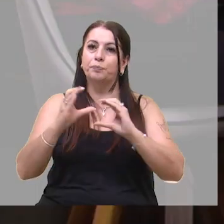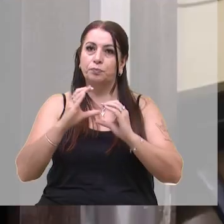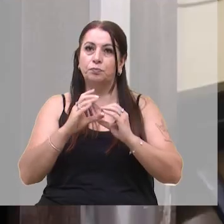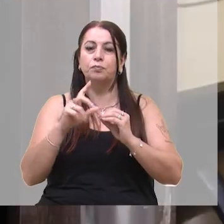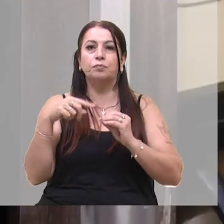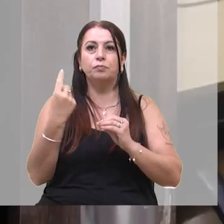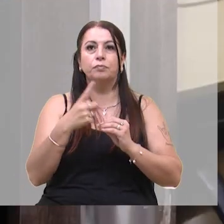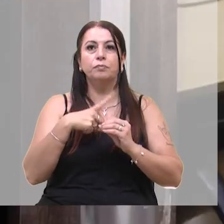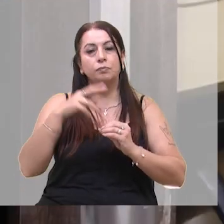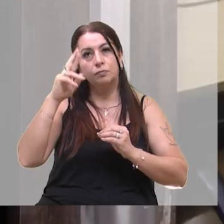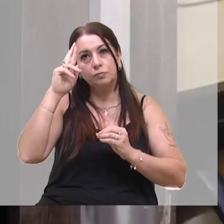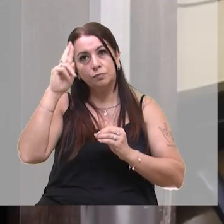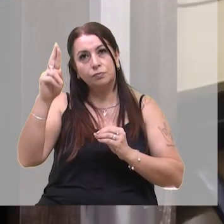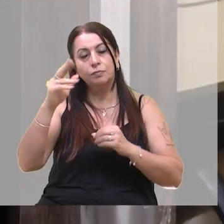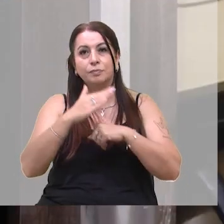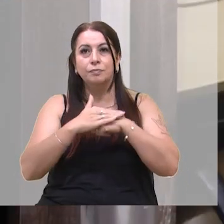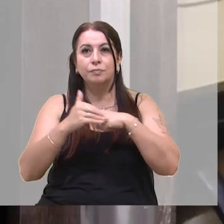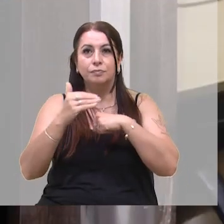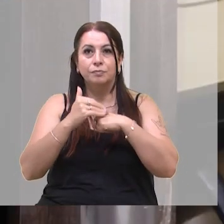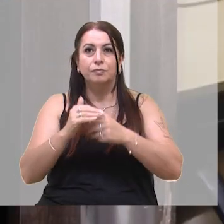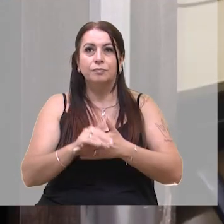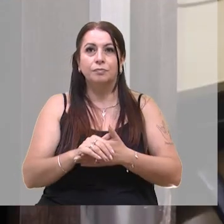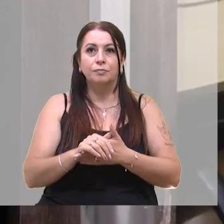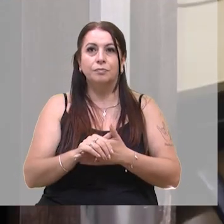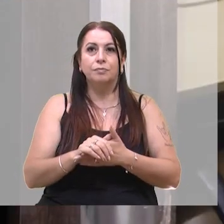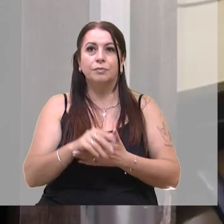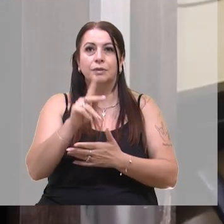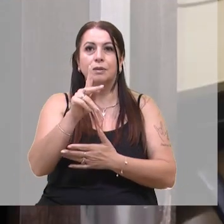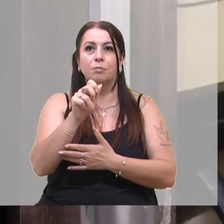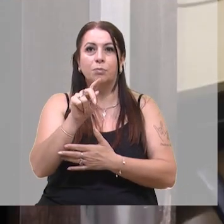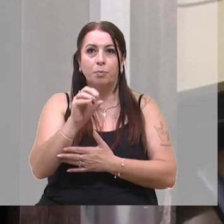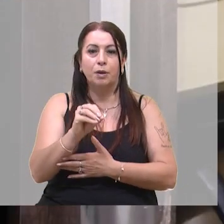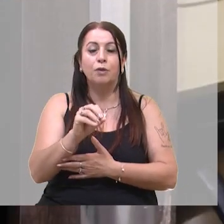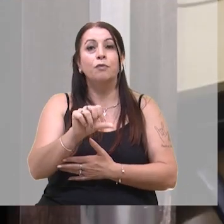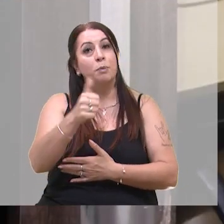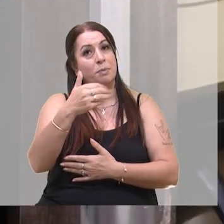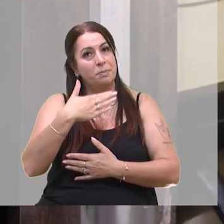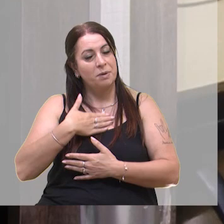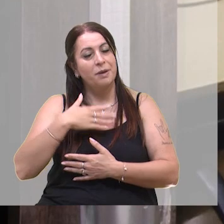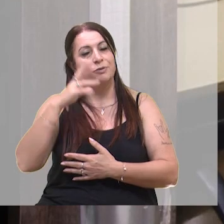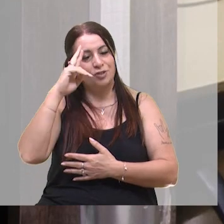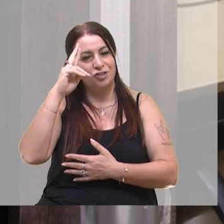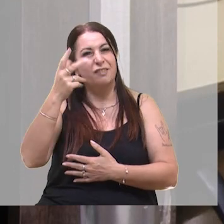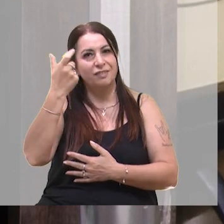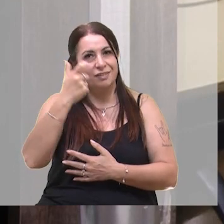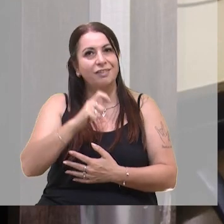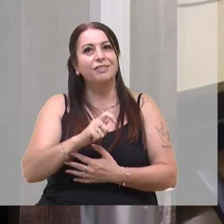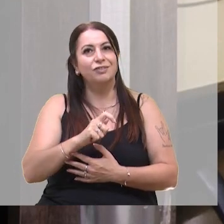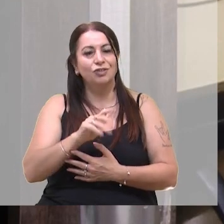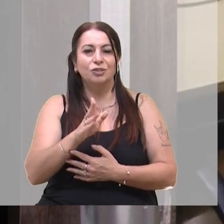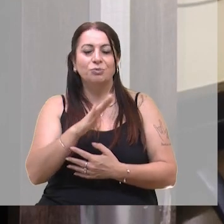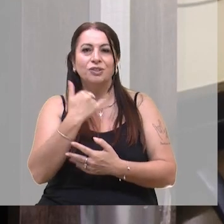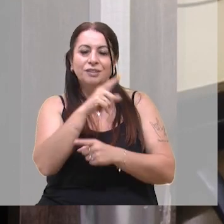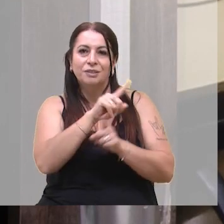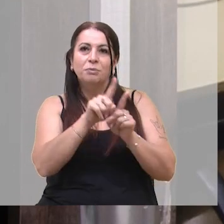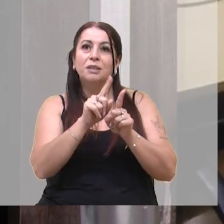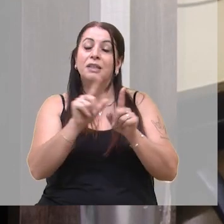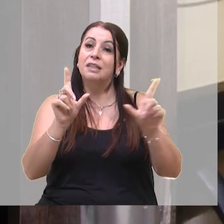comunicação, nós éramos chefiados pelo querido Paulo Cancian, já falecido. E foi meu primeiro chefe, eu acho, então, assim, né,